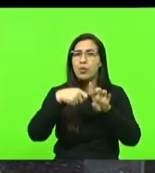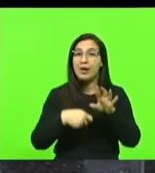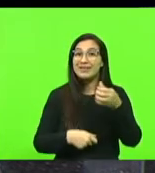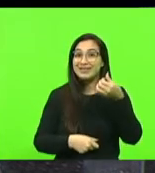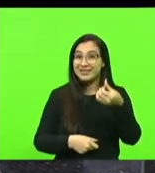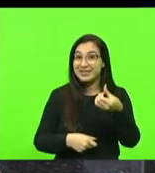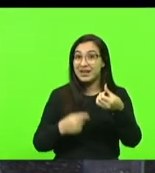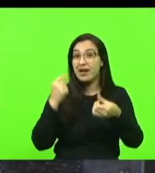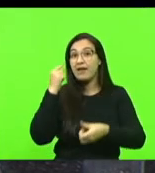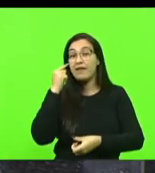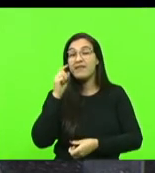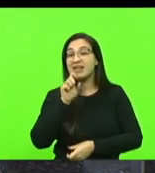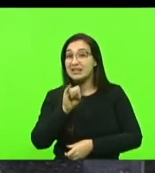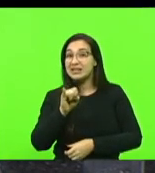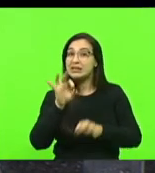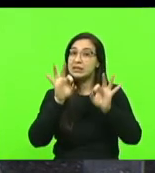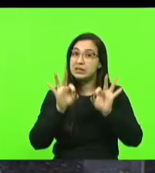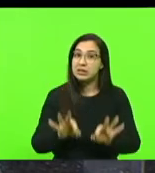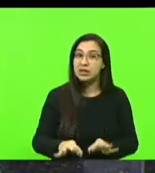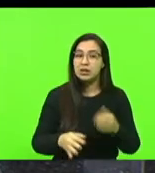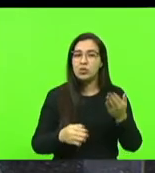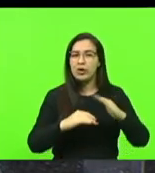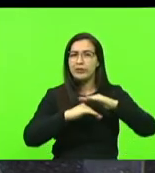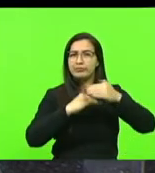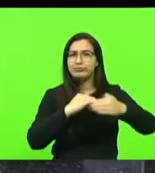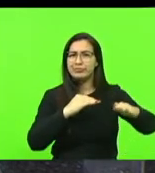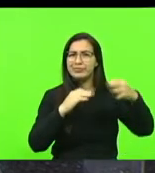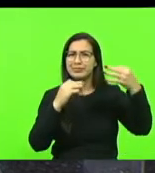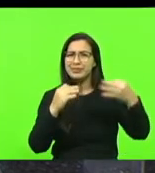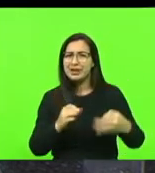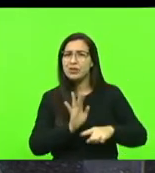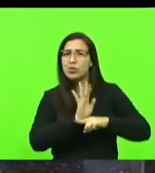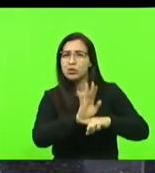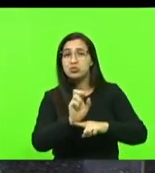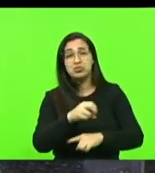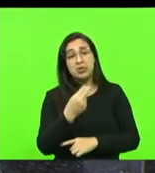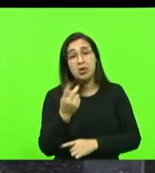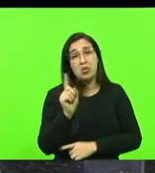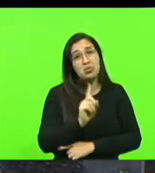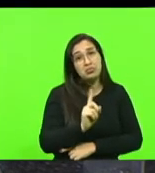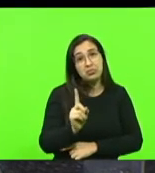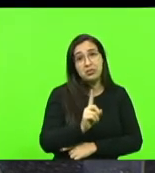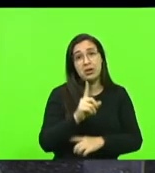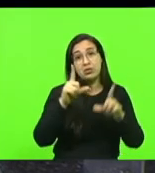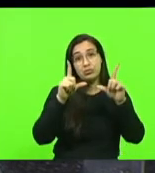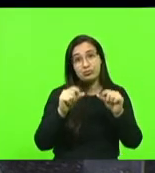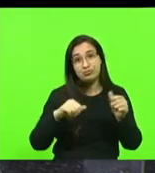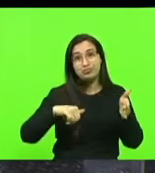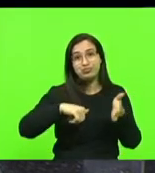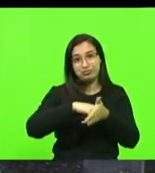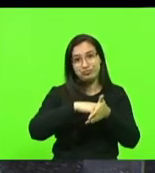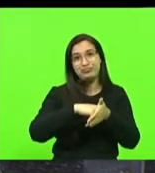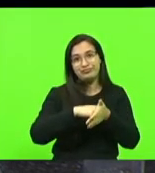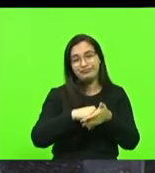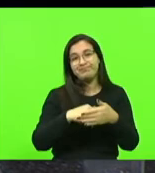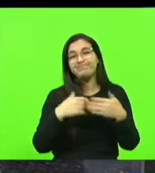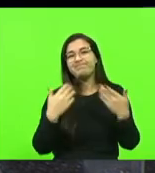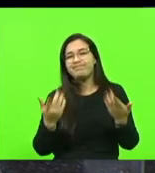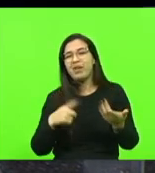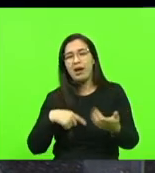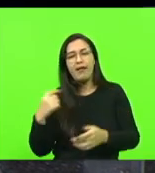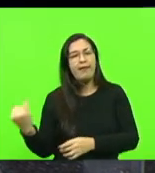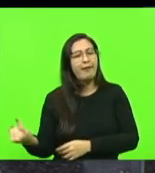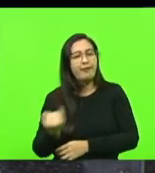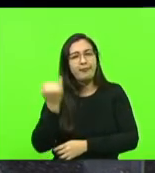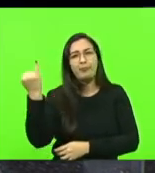se efetivamente as lombadas têm efetividade na redução de acidentes, senhor presidente. Isso eu acho extremamente importante que Santa